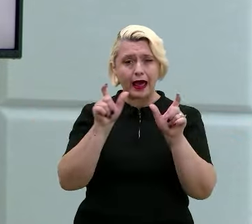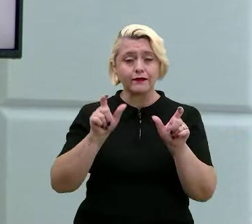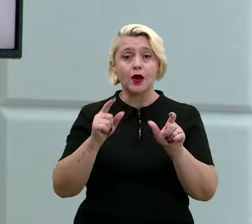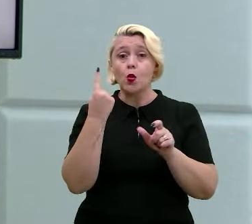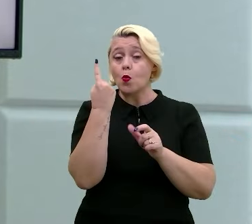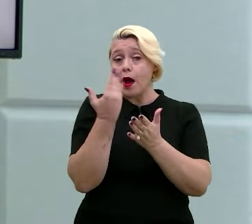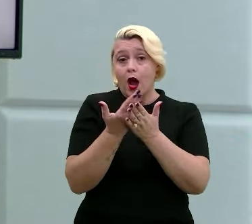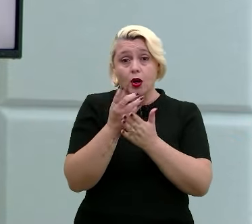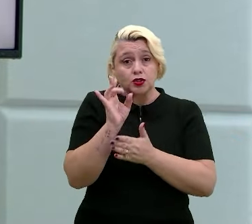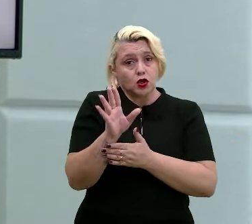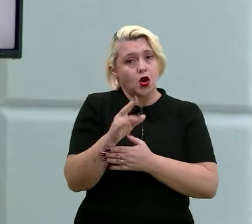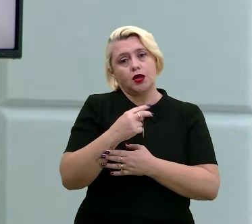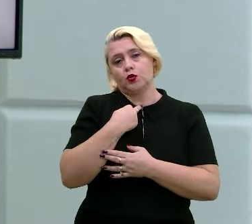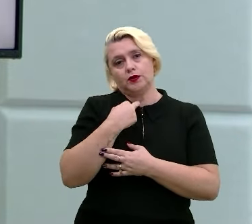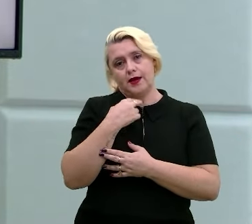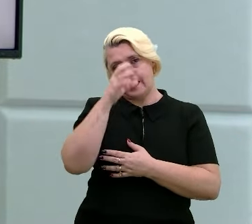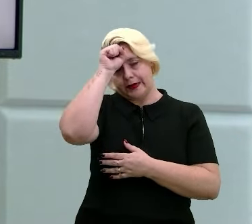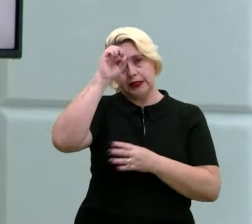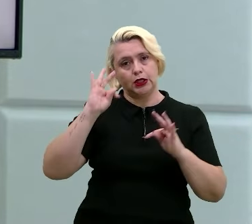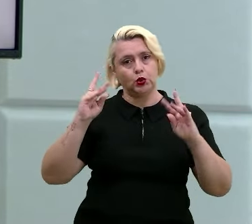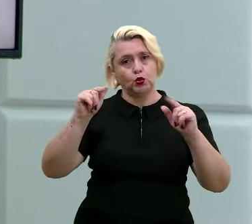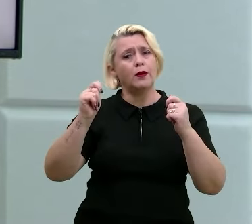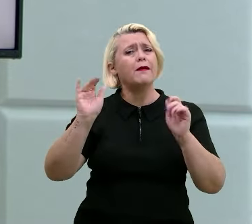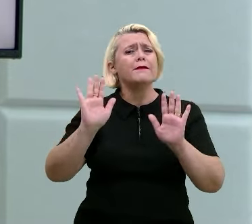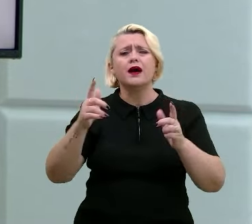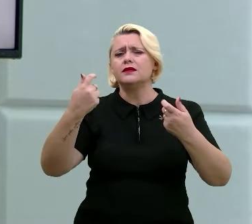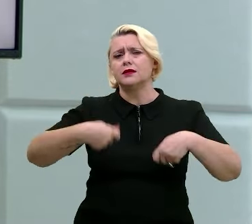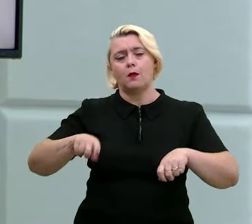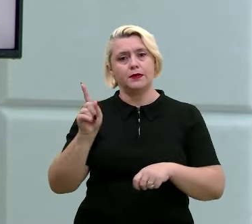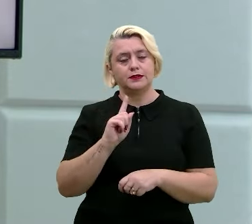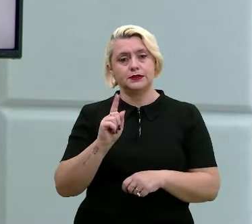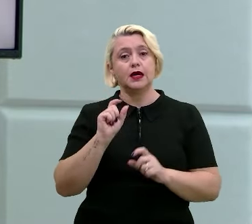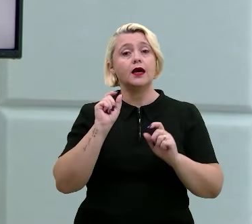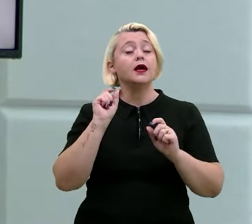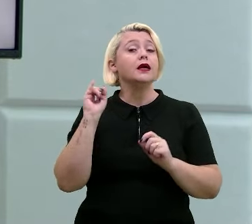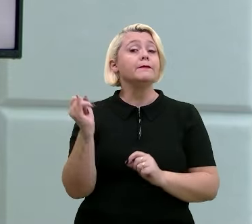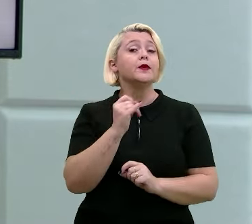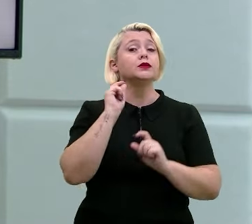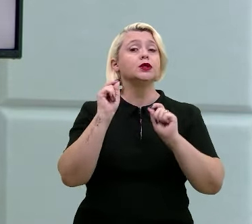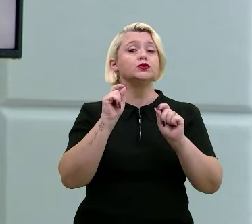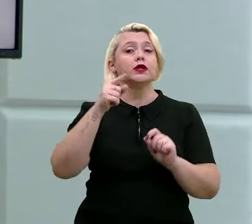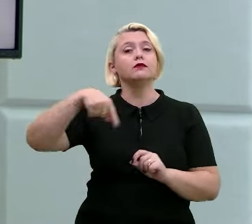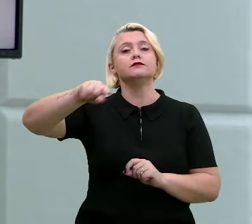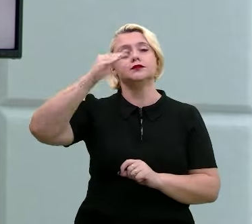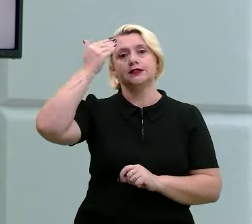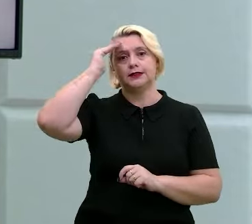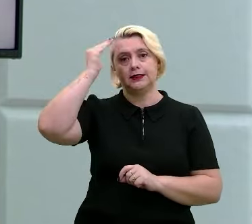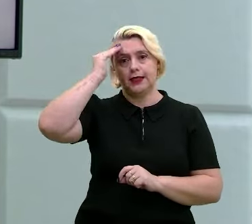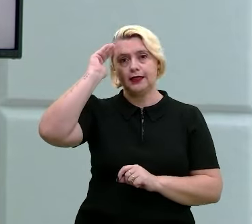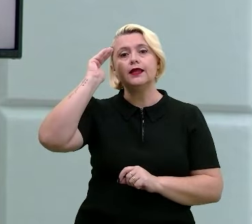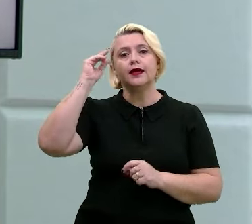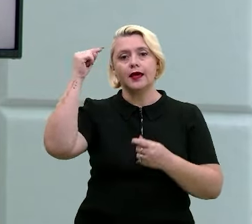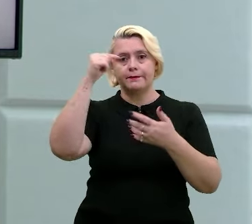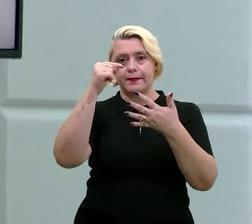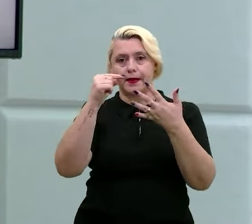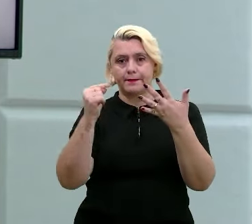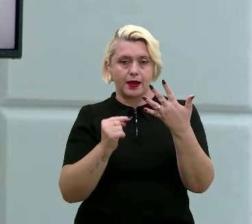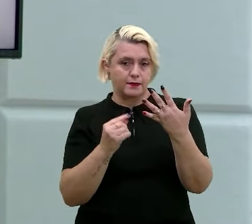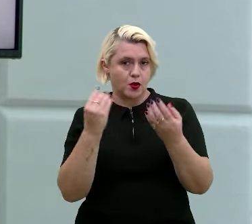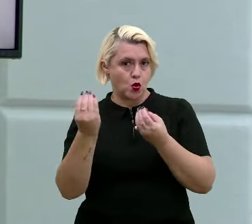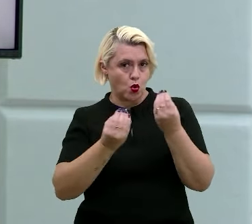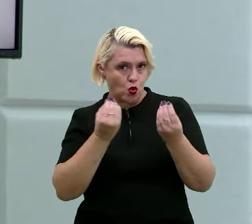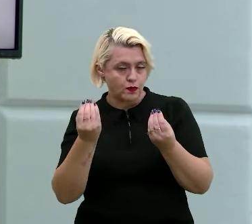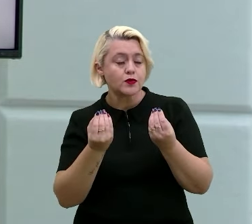não consegue contemplar todos, mas não tem necessidade. O que é importante é que você compreenda, né, as suas categorias e